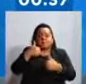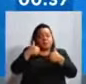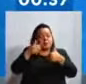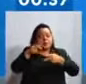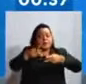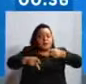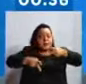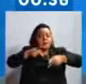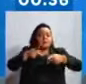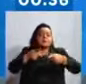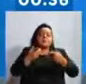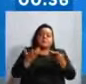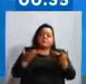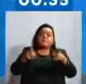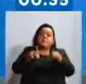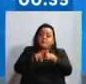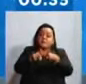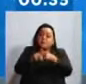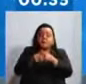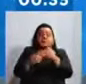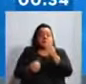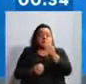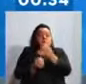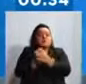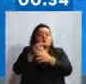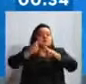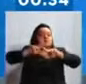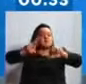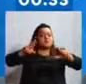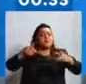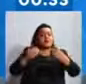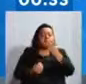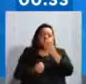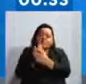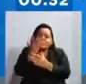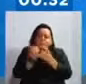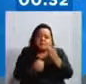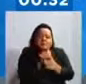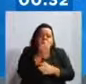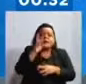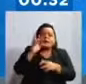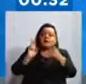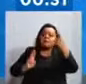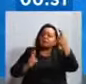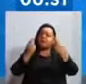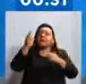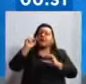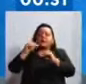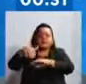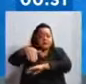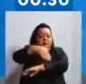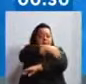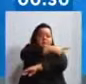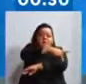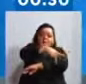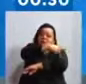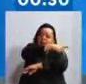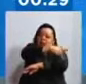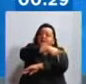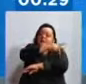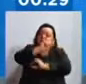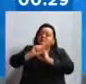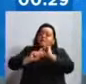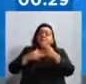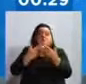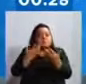Aliado a isso, criaremos diversas praças em Porto Velho. Aqui é um local que não tem praça. Nós vamos fazer,